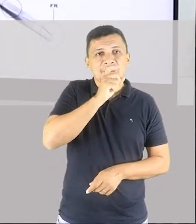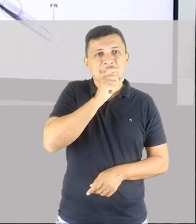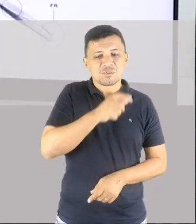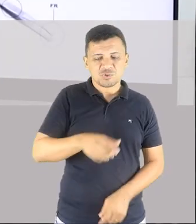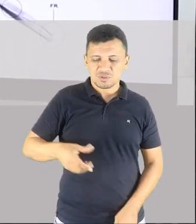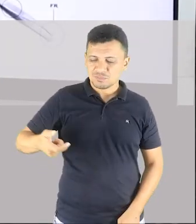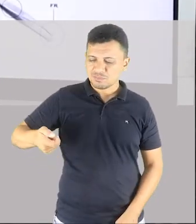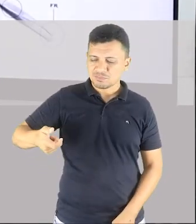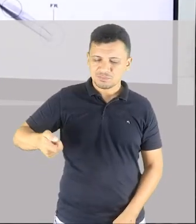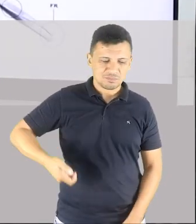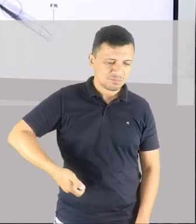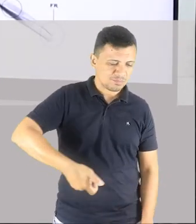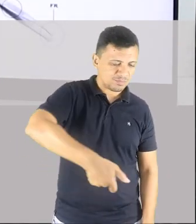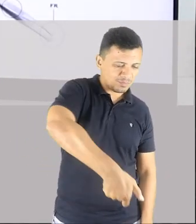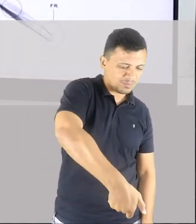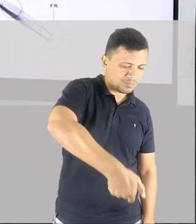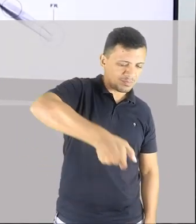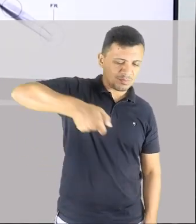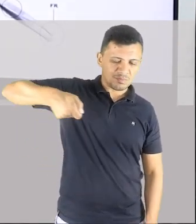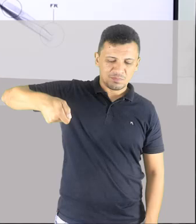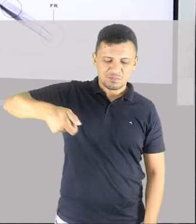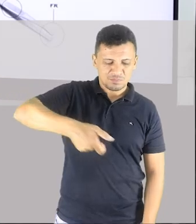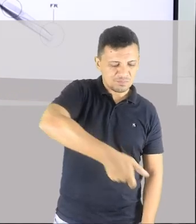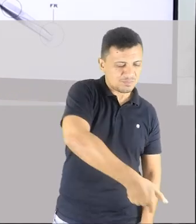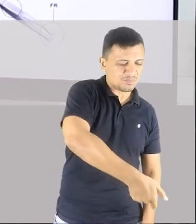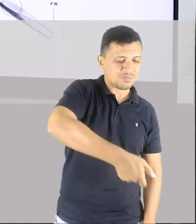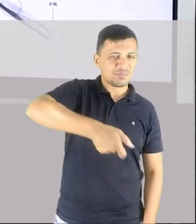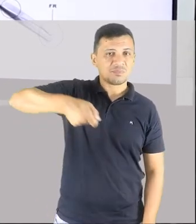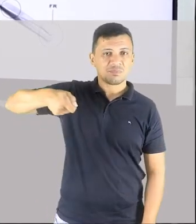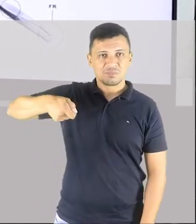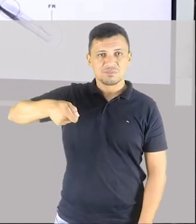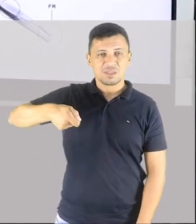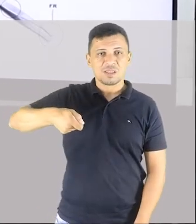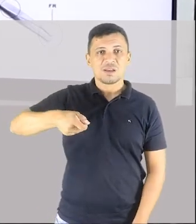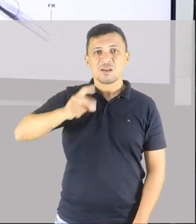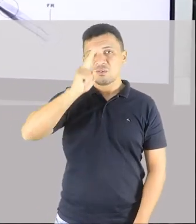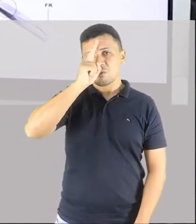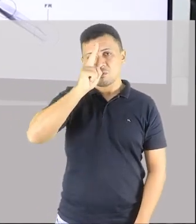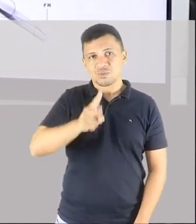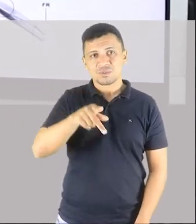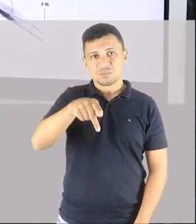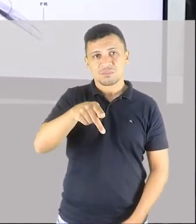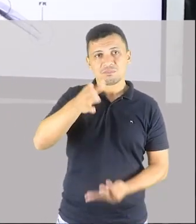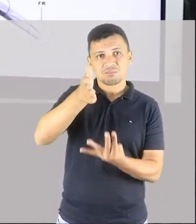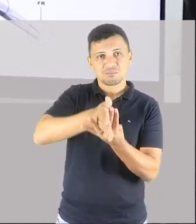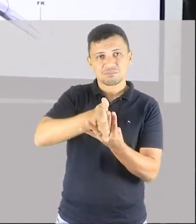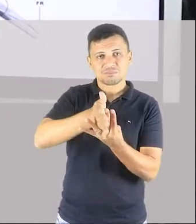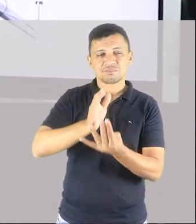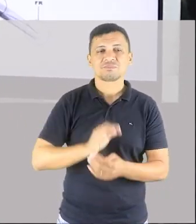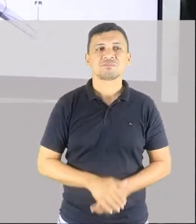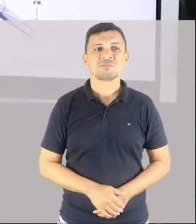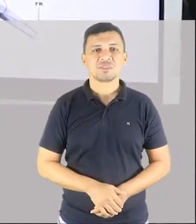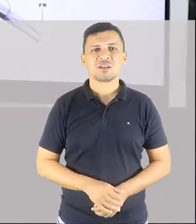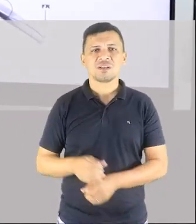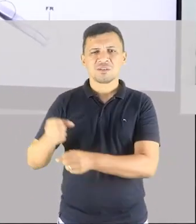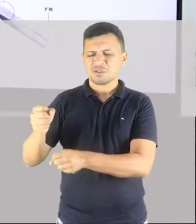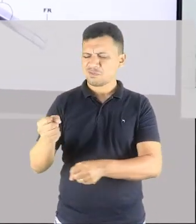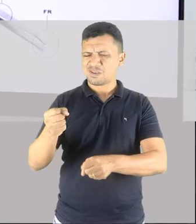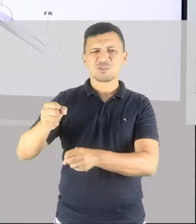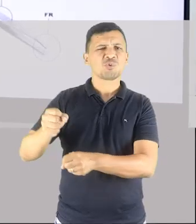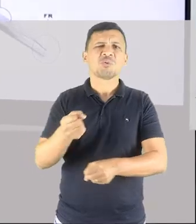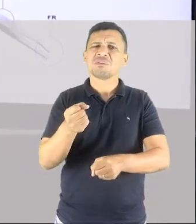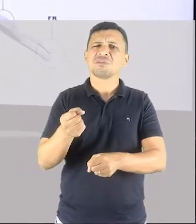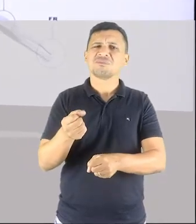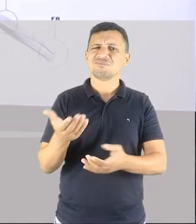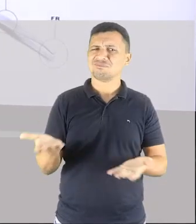tá nessa mesma linha. É uma alavanca interpotente. Belezinha? E agora a vassoura? Olha,